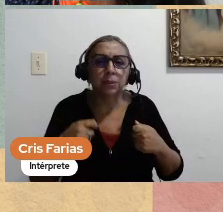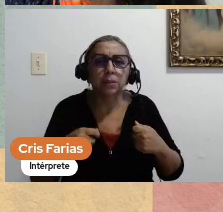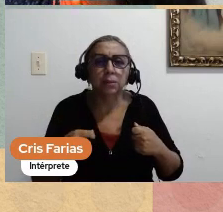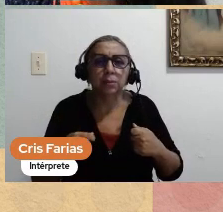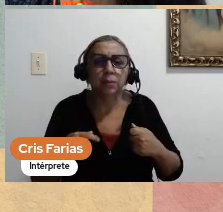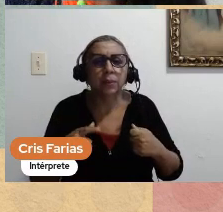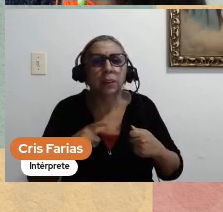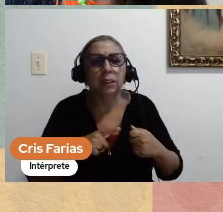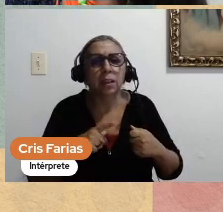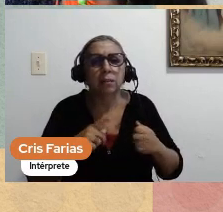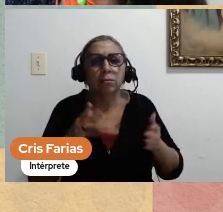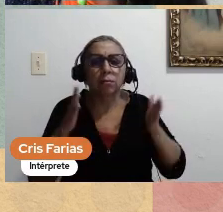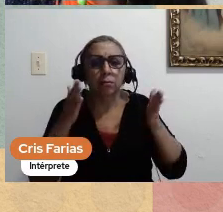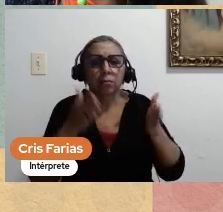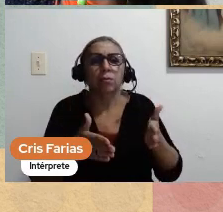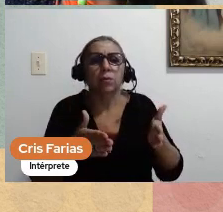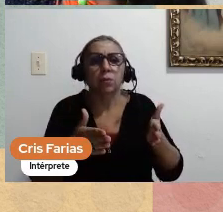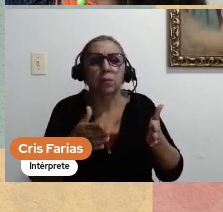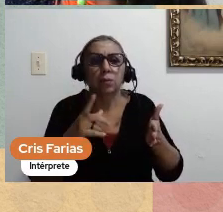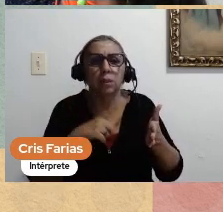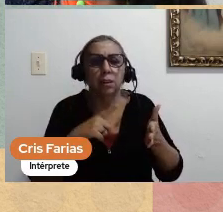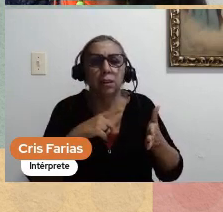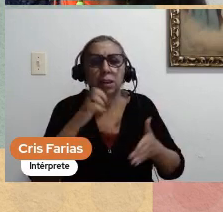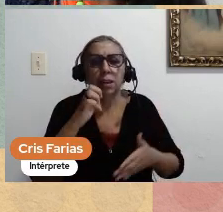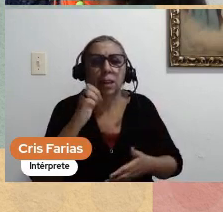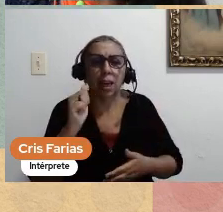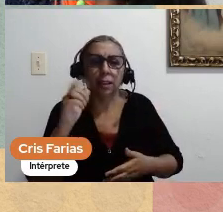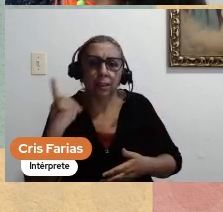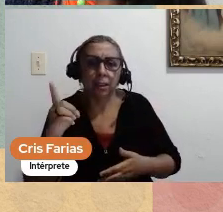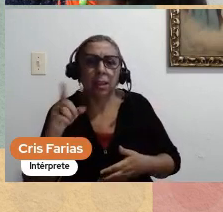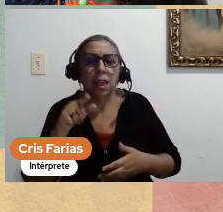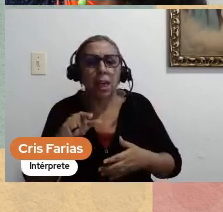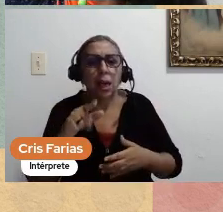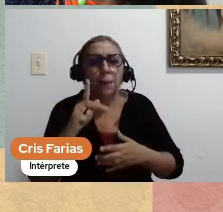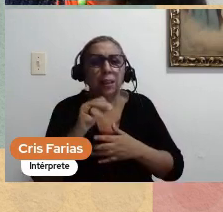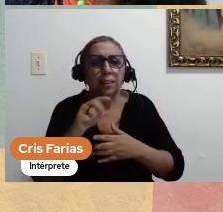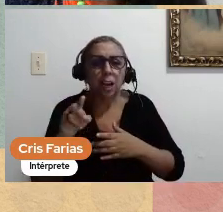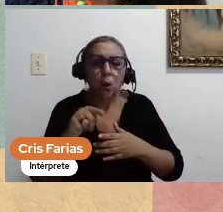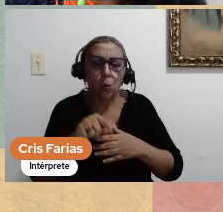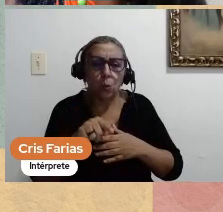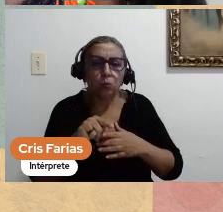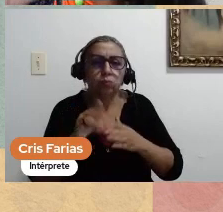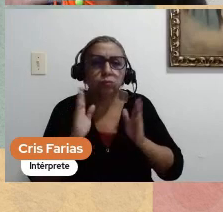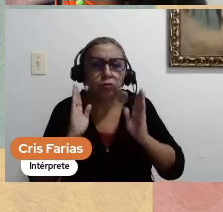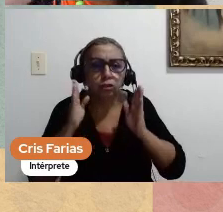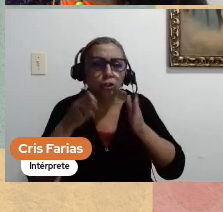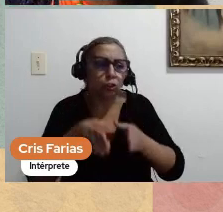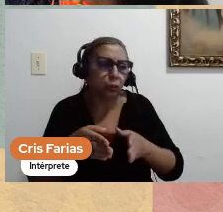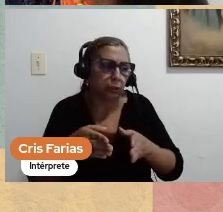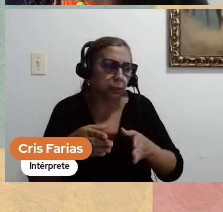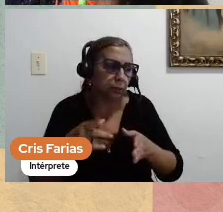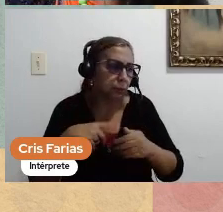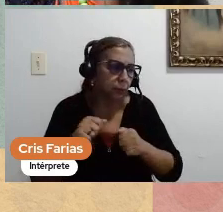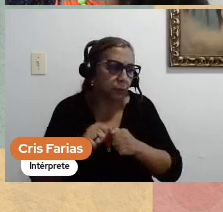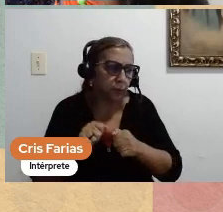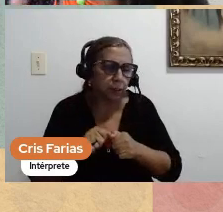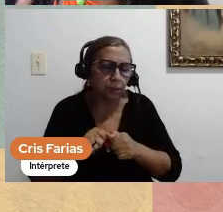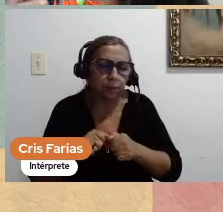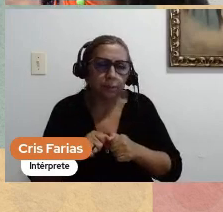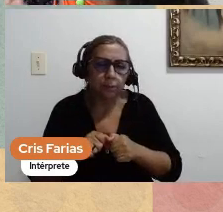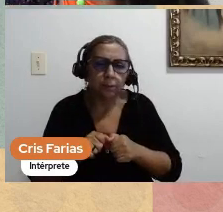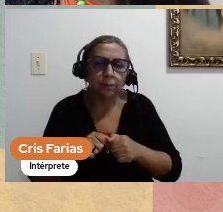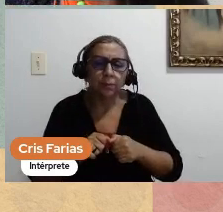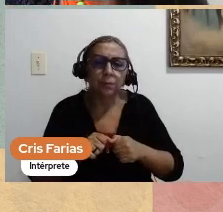que nos deparamos com o EAD, que é um padrão de metadados direcionado, ele foi feito, né,